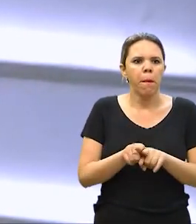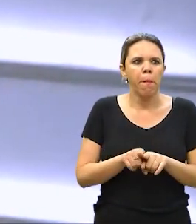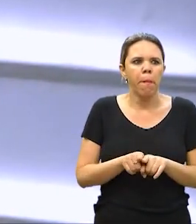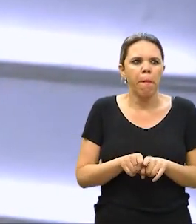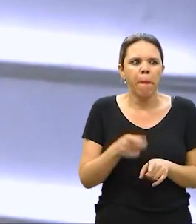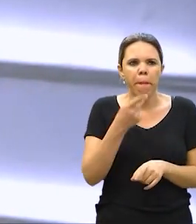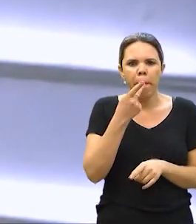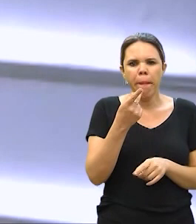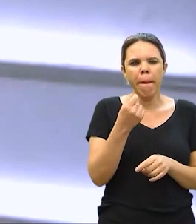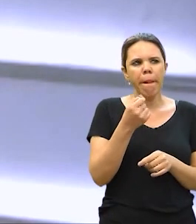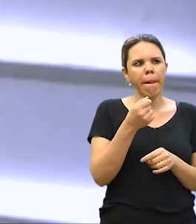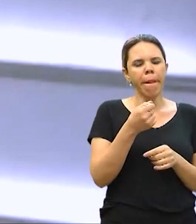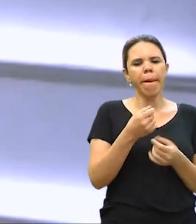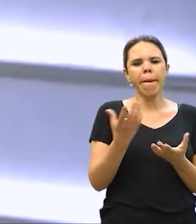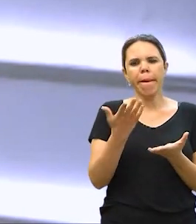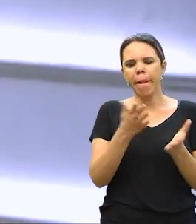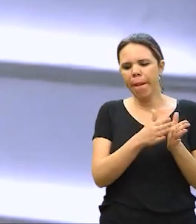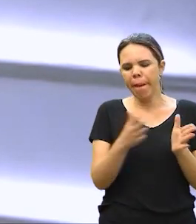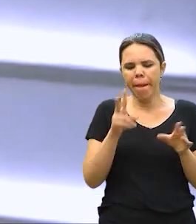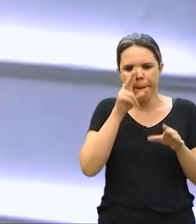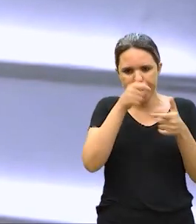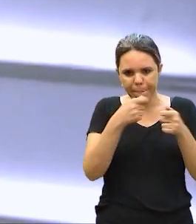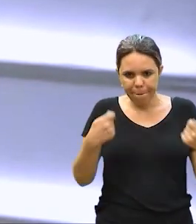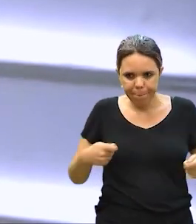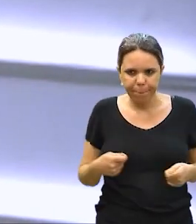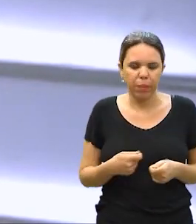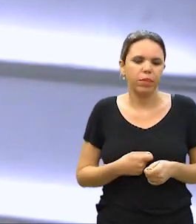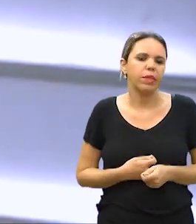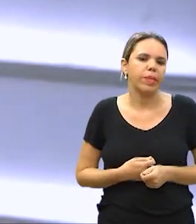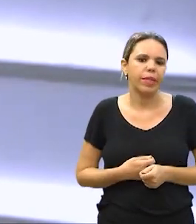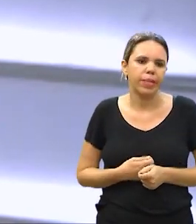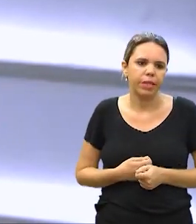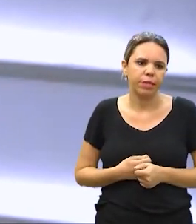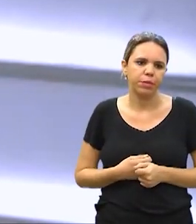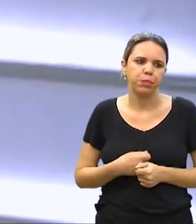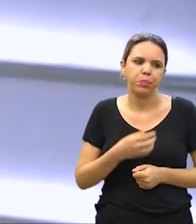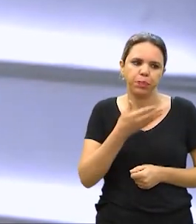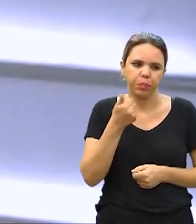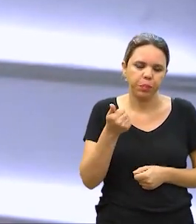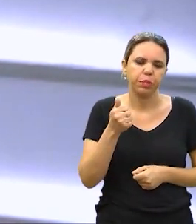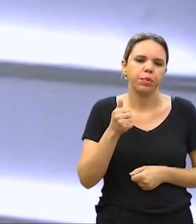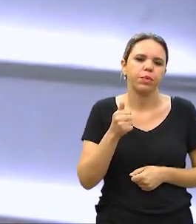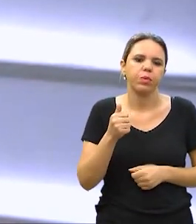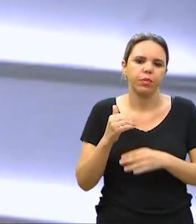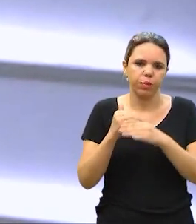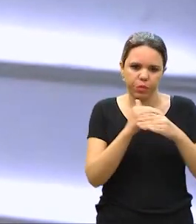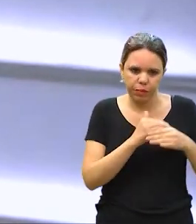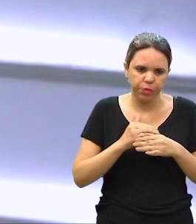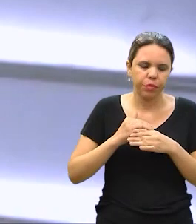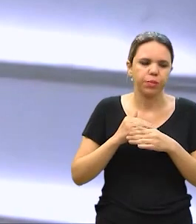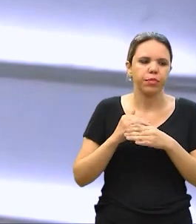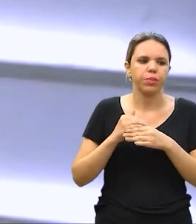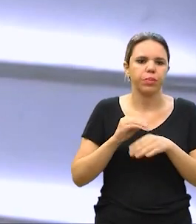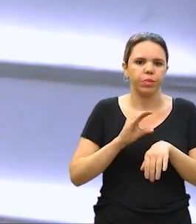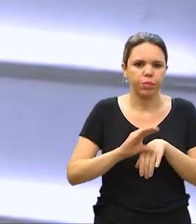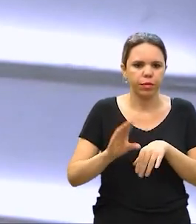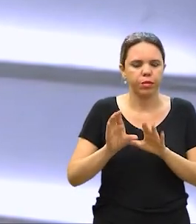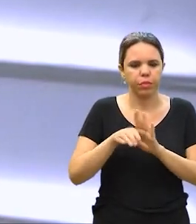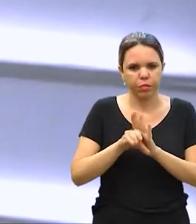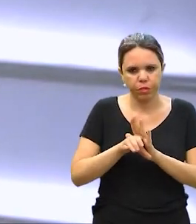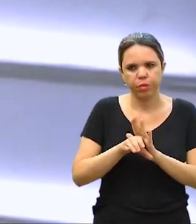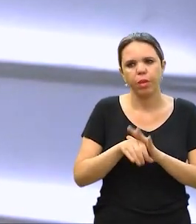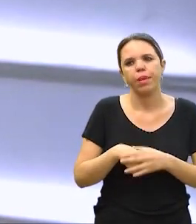Então, quando a gente estava ali construindo, ficou forte a necessidade de um aprimoramento, de nivelamento de conhecimento, de